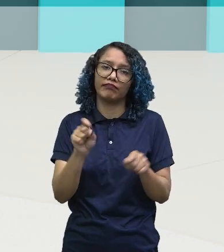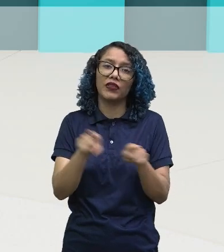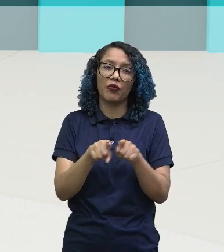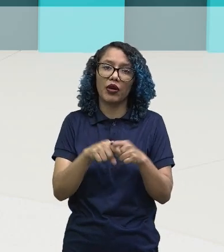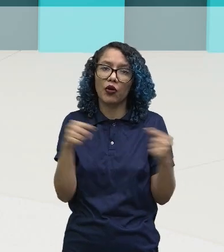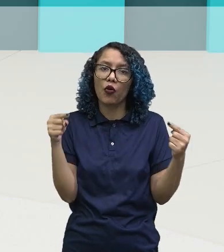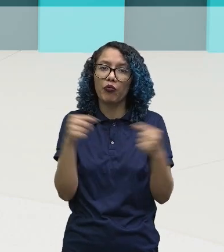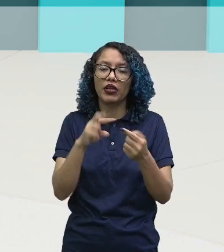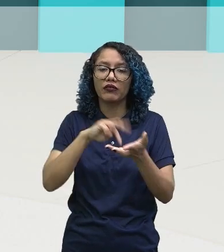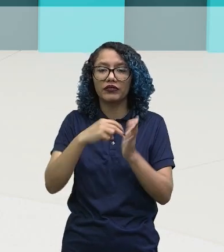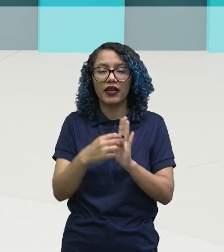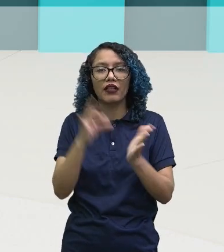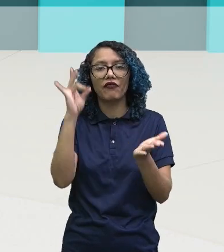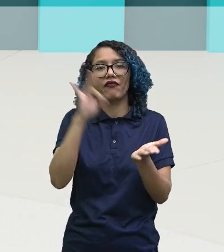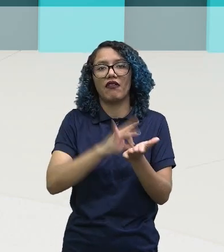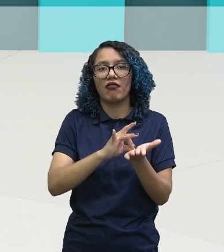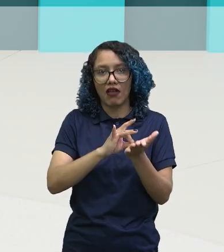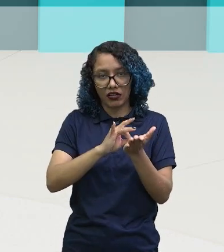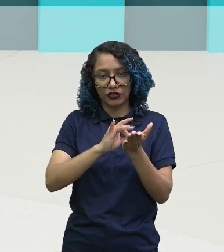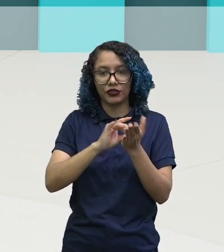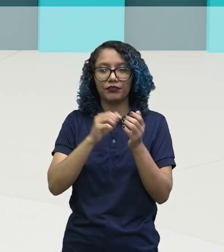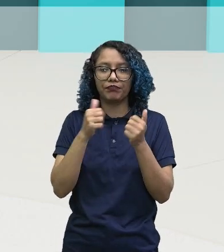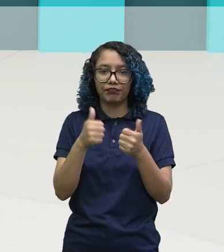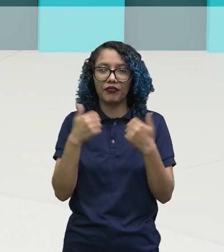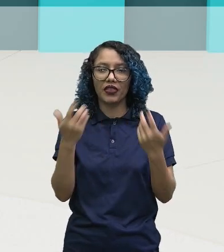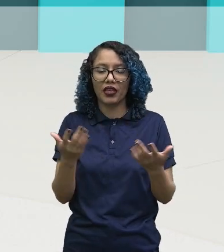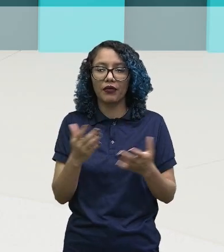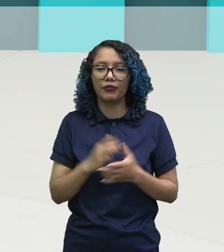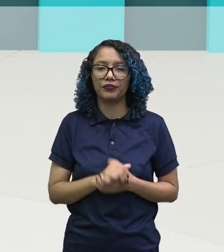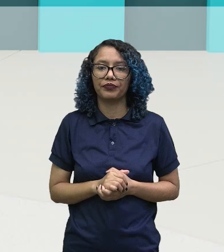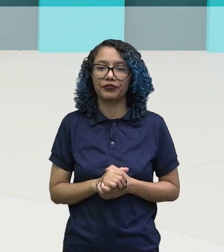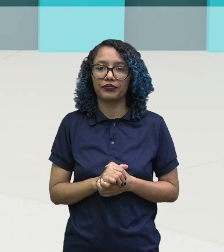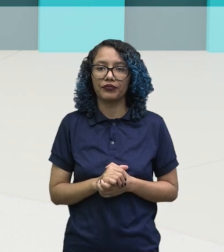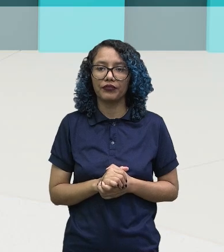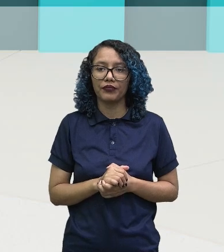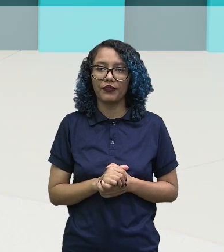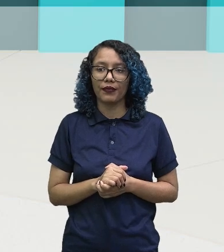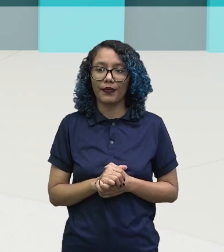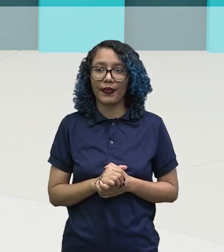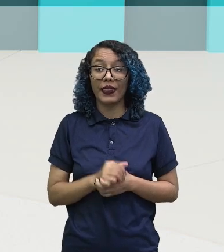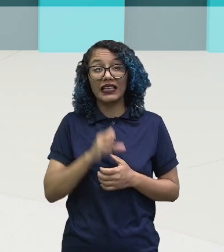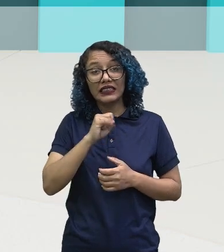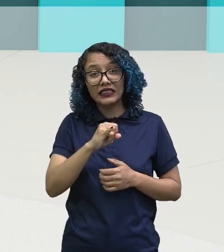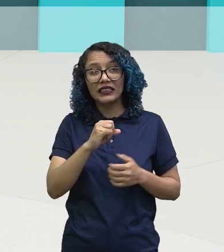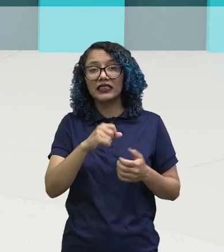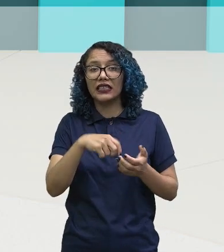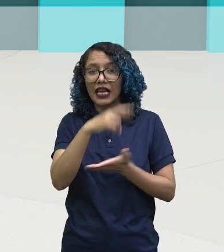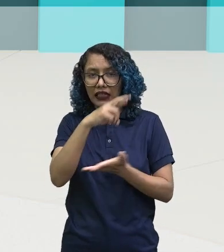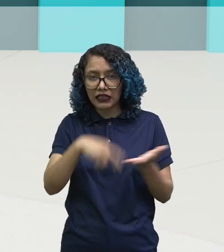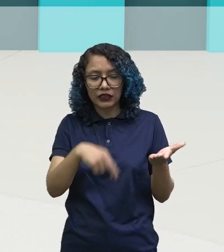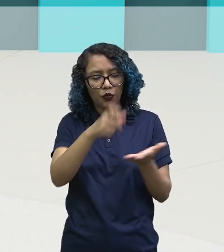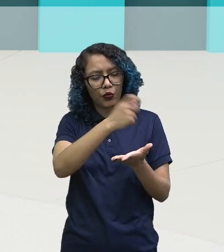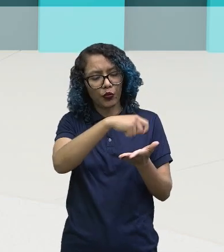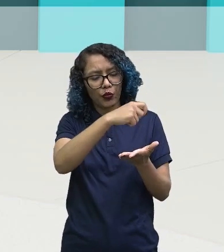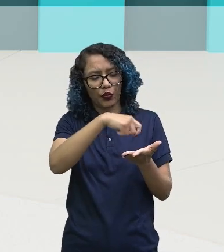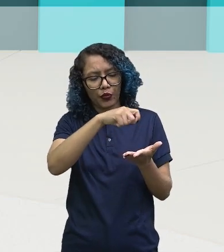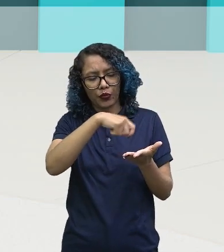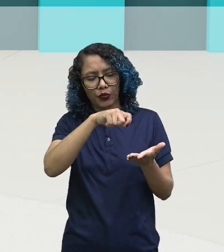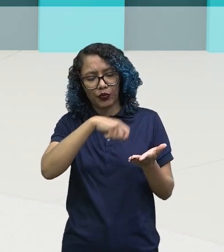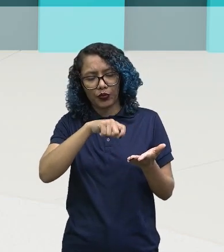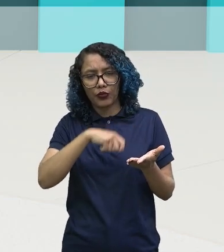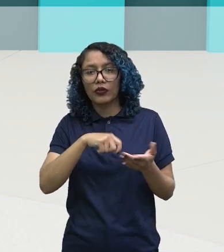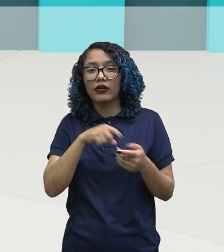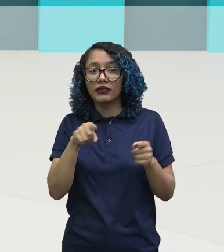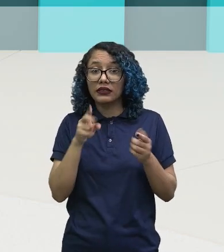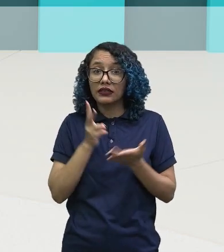sentido denotativo, é sentido real. Então, quando a gente está escrevendo uma redação, por exemplo, a gente sempre trabalha com o